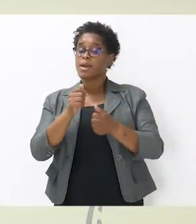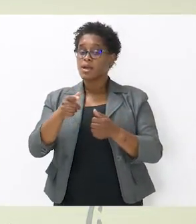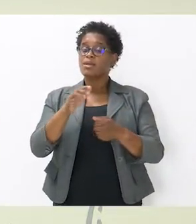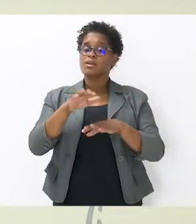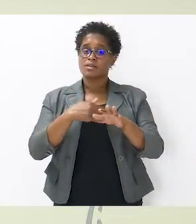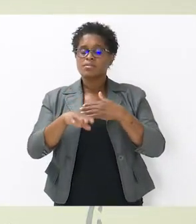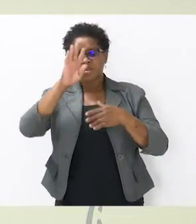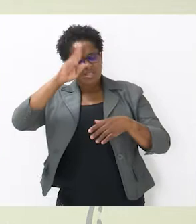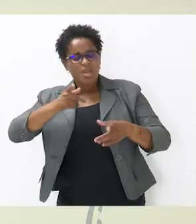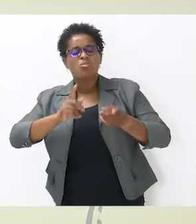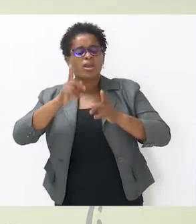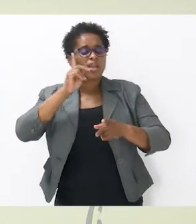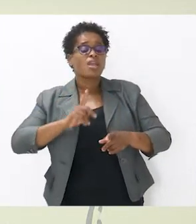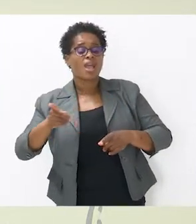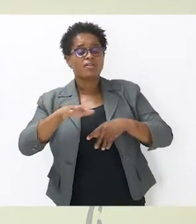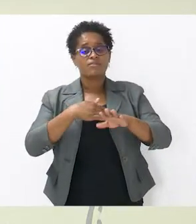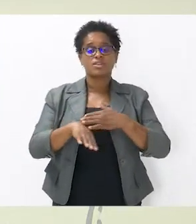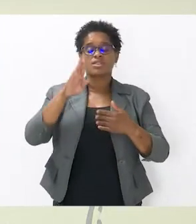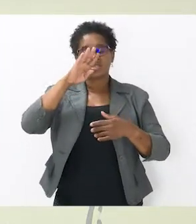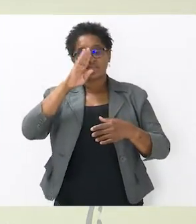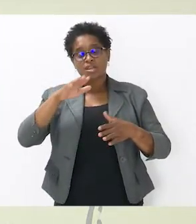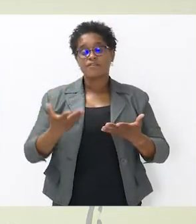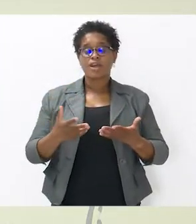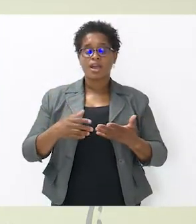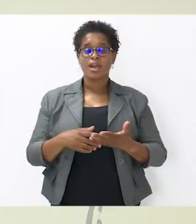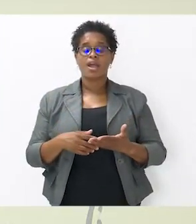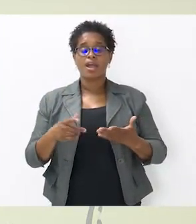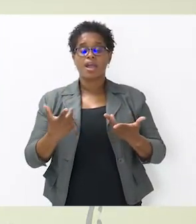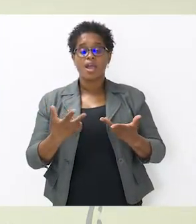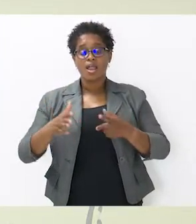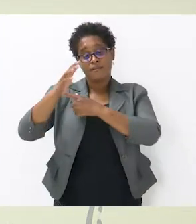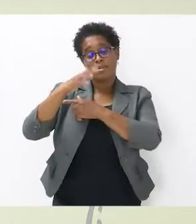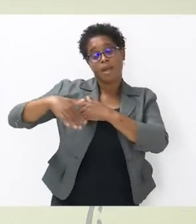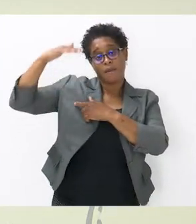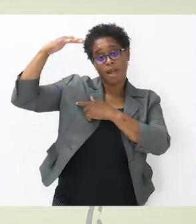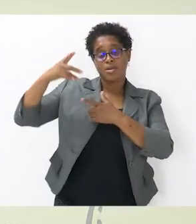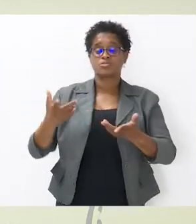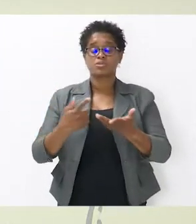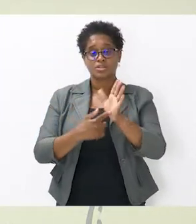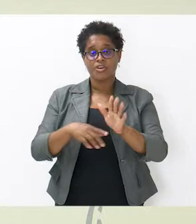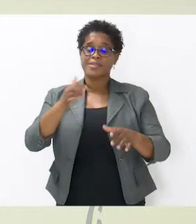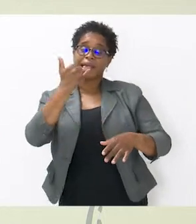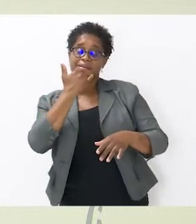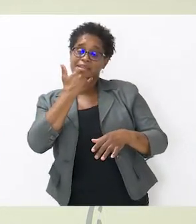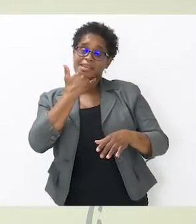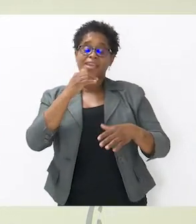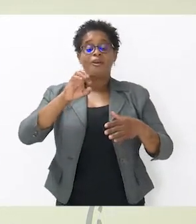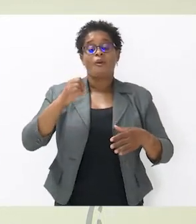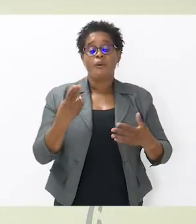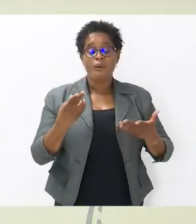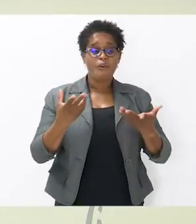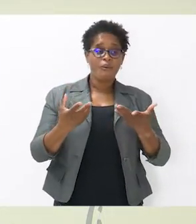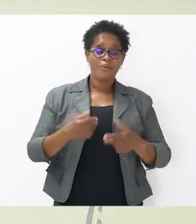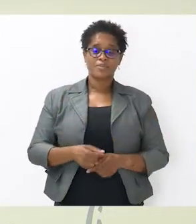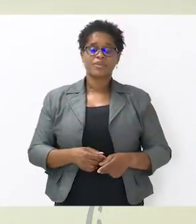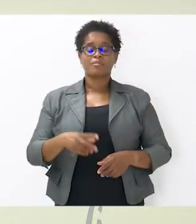ela vai fazer. Se é para levantar o braço, por exemplo, ou se é para dar uma gargalhada, ou então se é